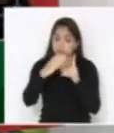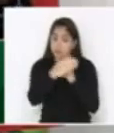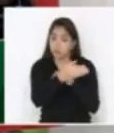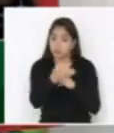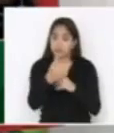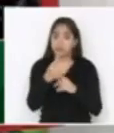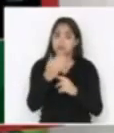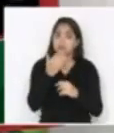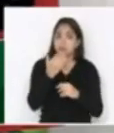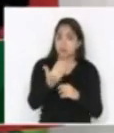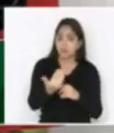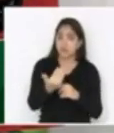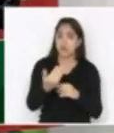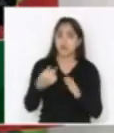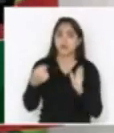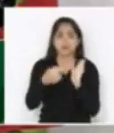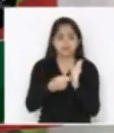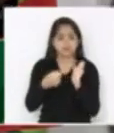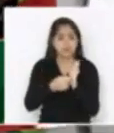reivindicando